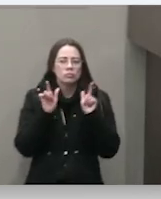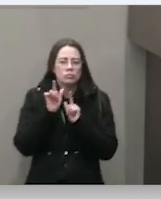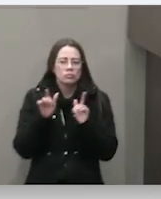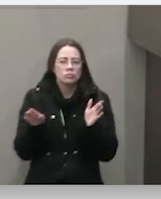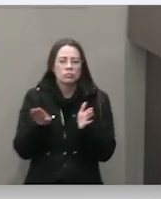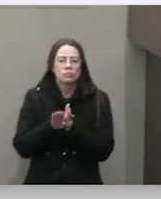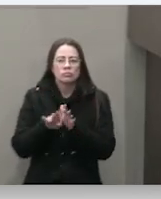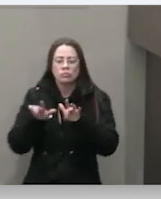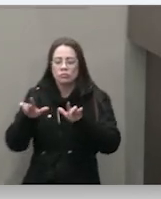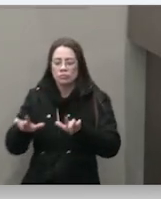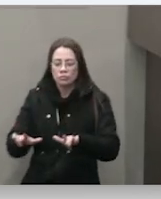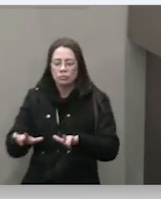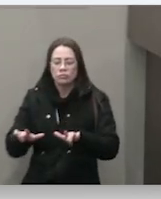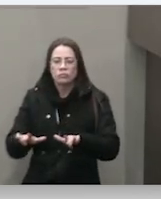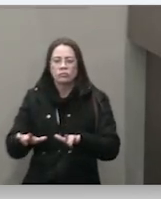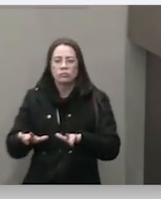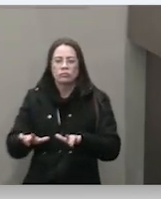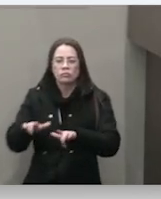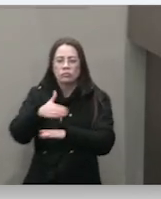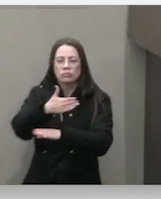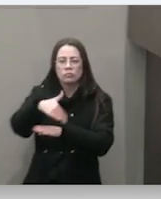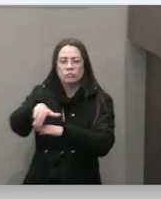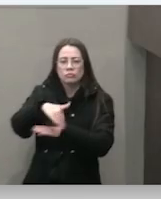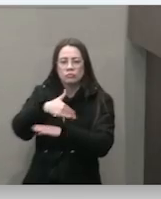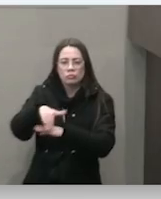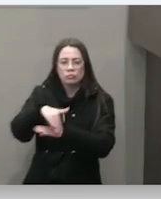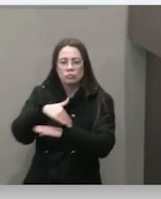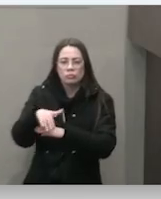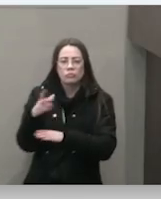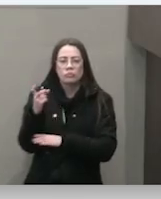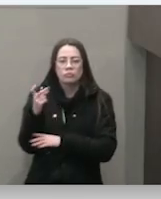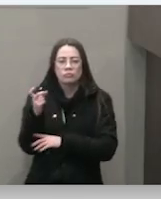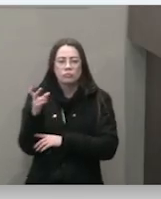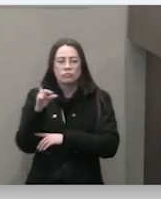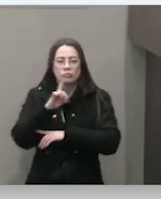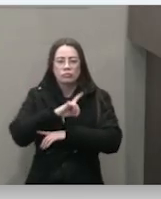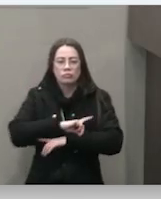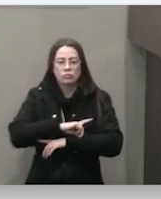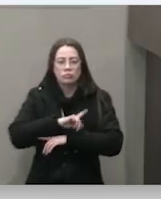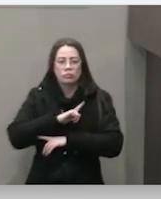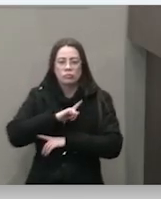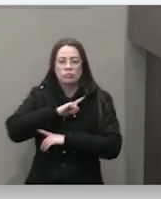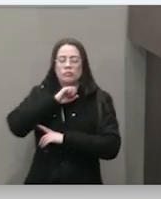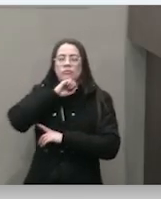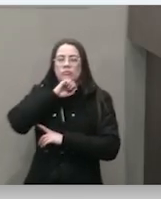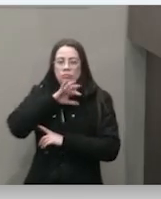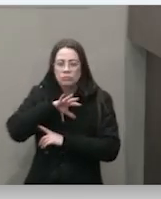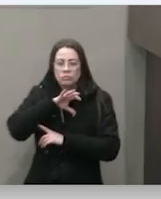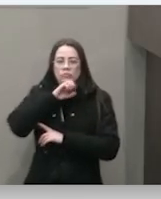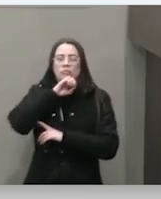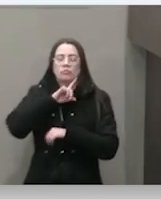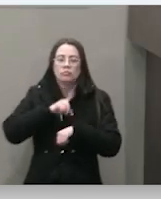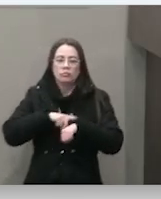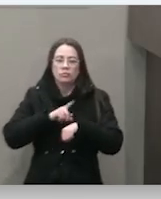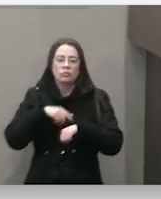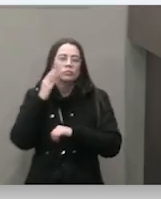no local ali na Javarina, um bebê de 12 dias havia se engasgado durante a